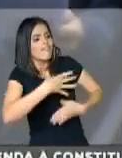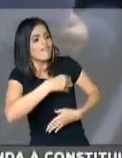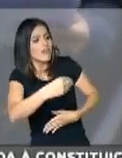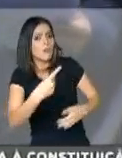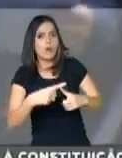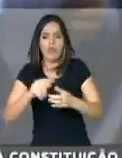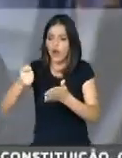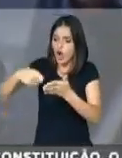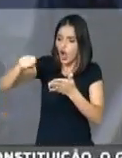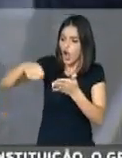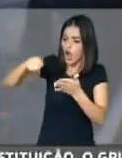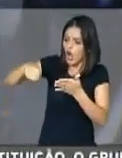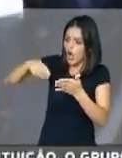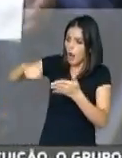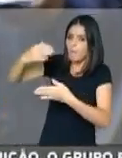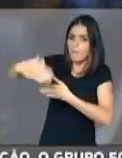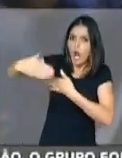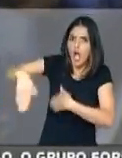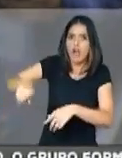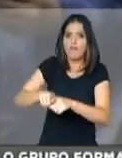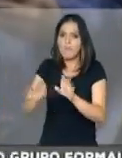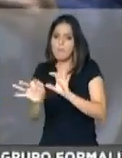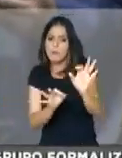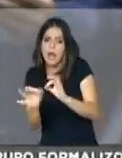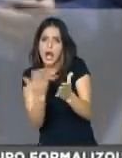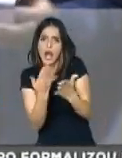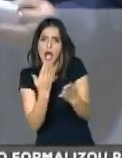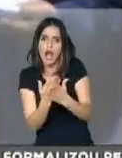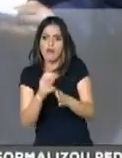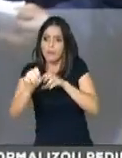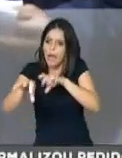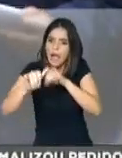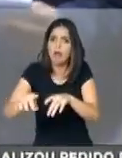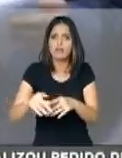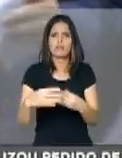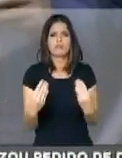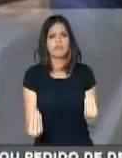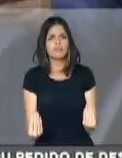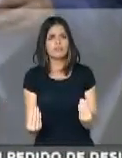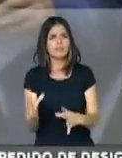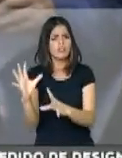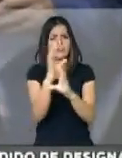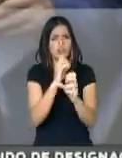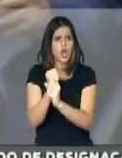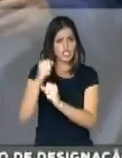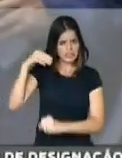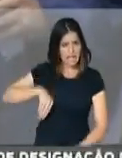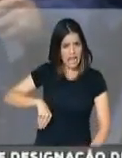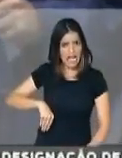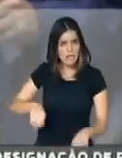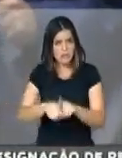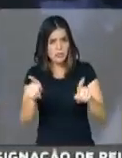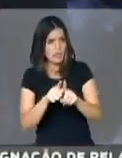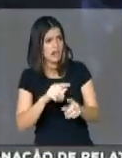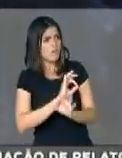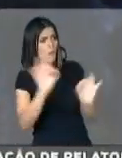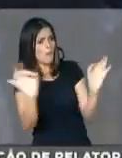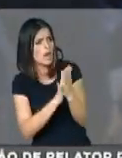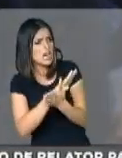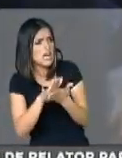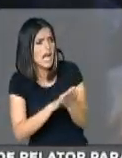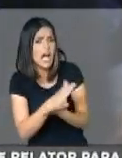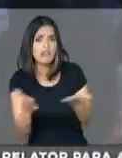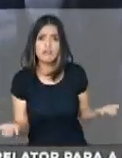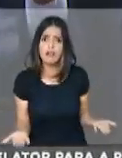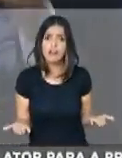corrige prova preparar aula isso não conta em lugar nenhum pessoas nem salário nem em lugar nenhum então é inaceitável